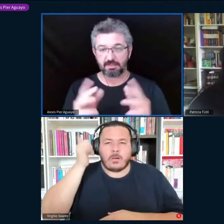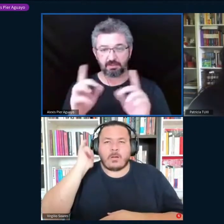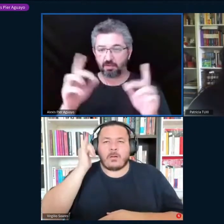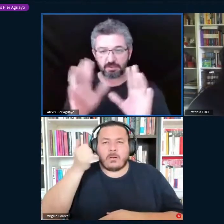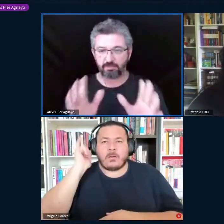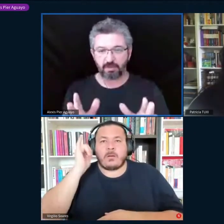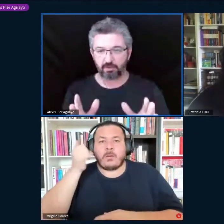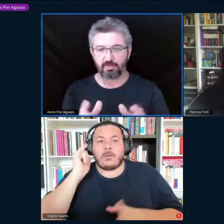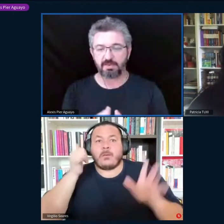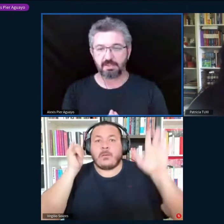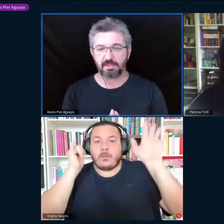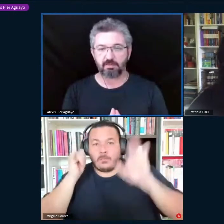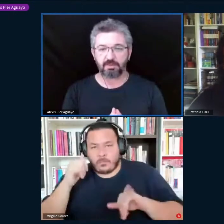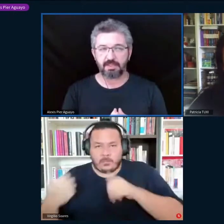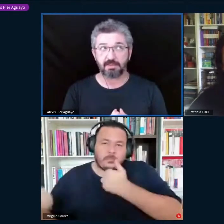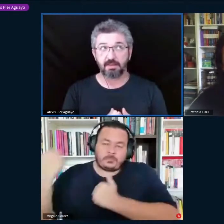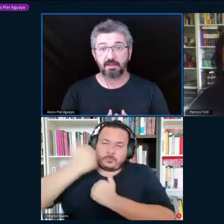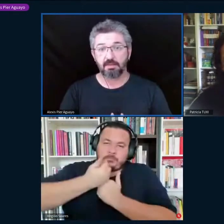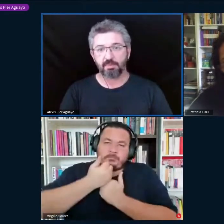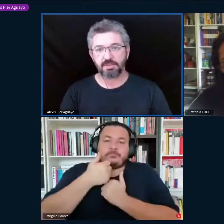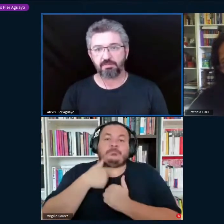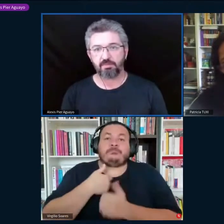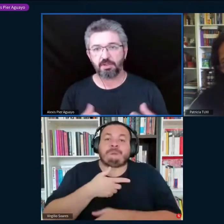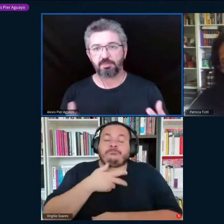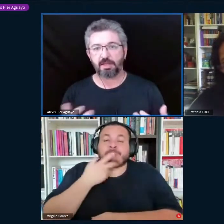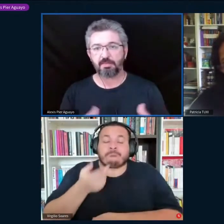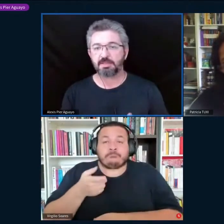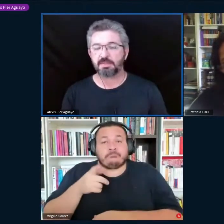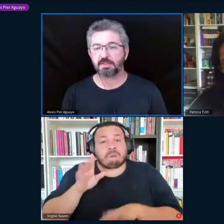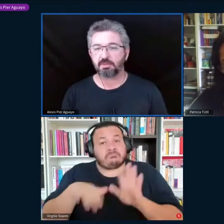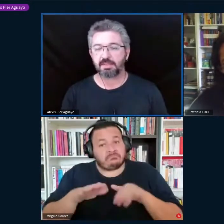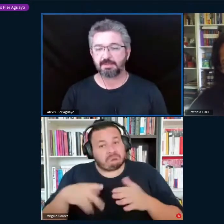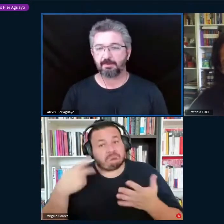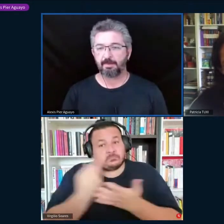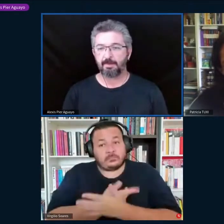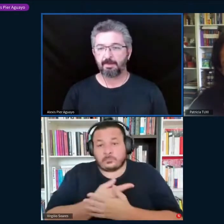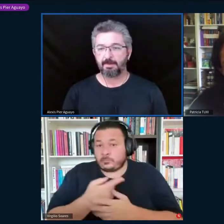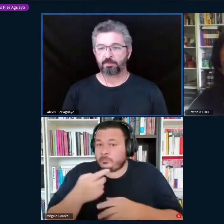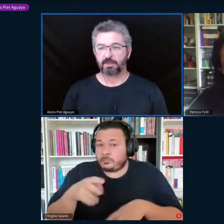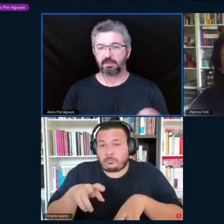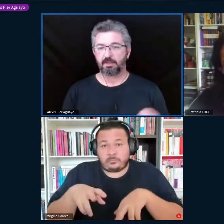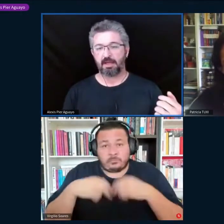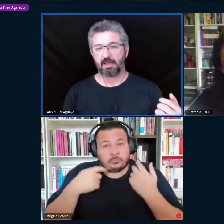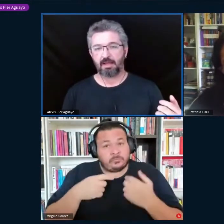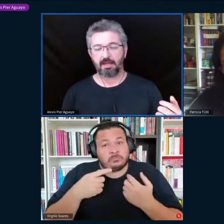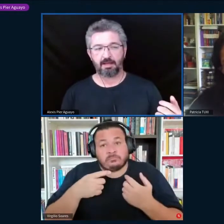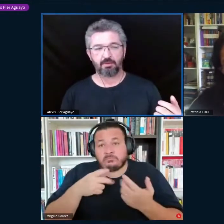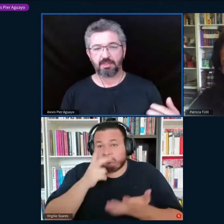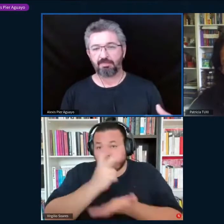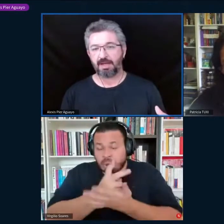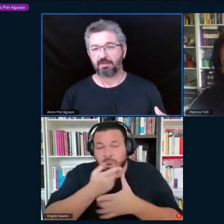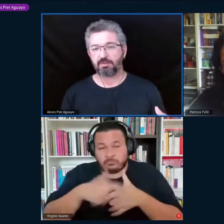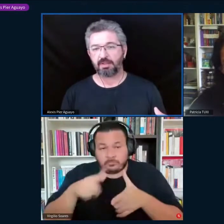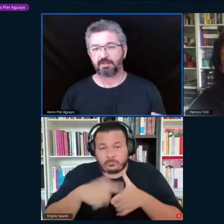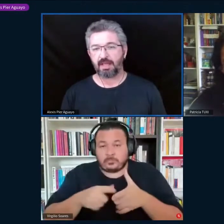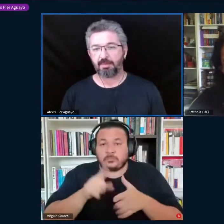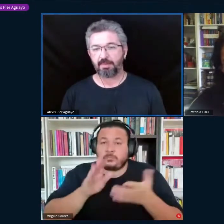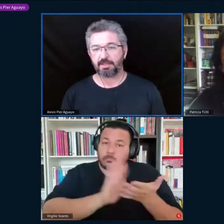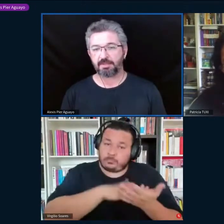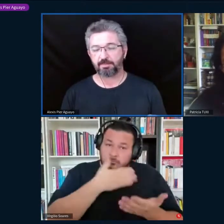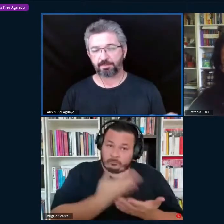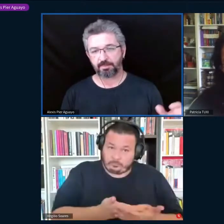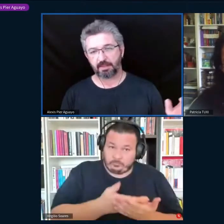intérprete. Esses dois fenômenos, eles acontecem possivelmente pela mesma situação. O trabalho